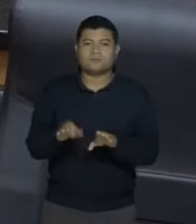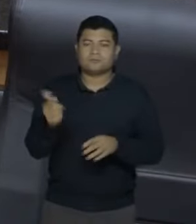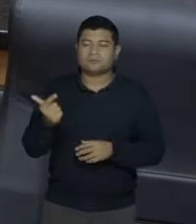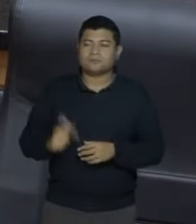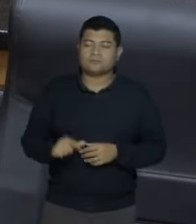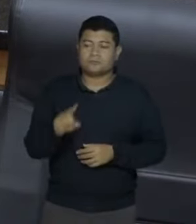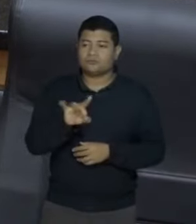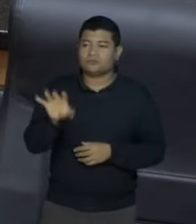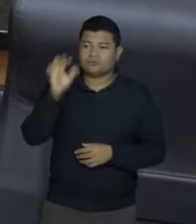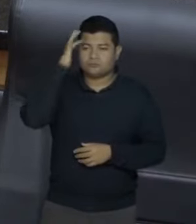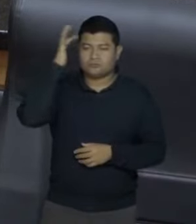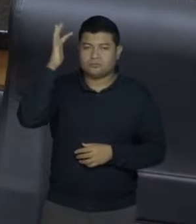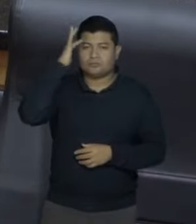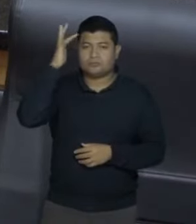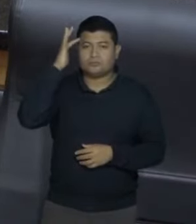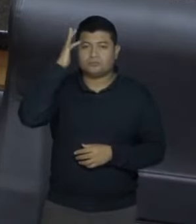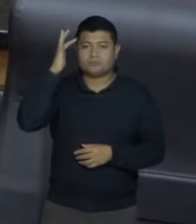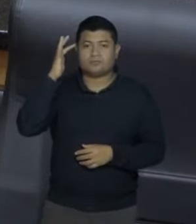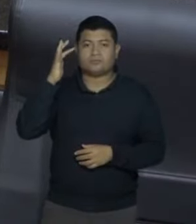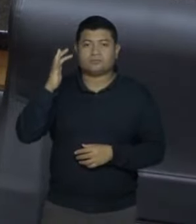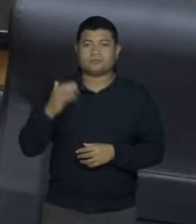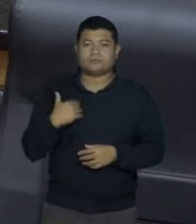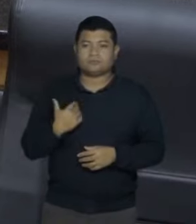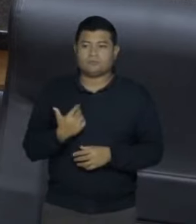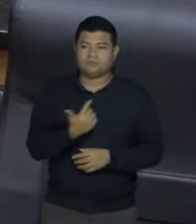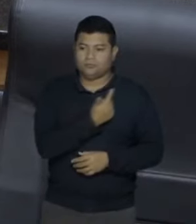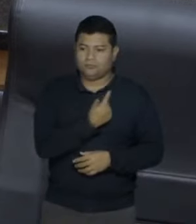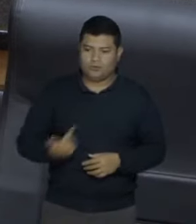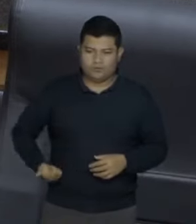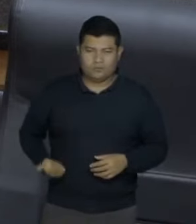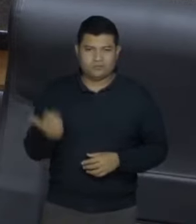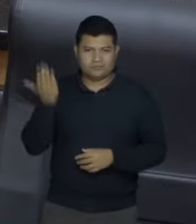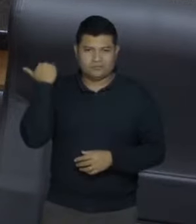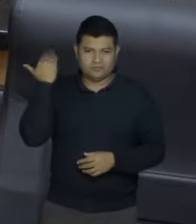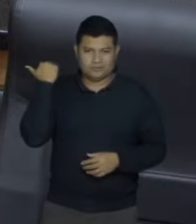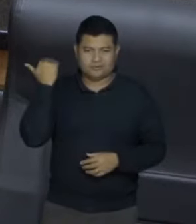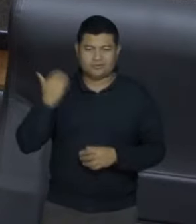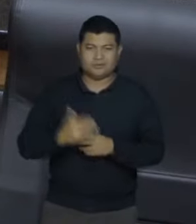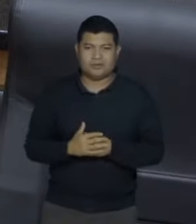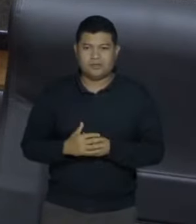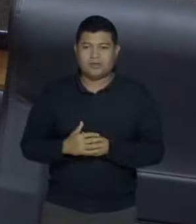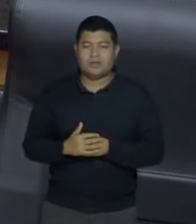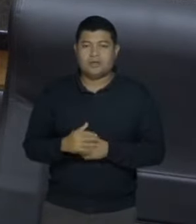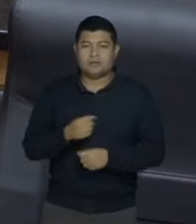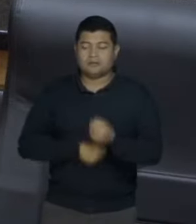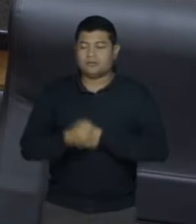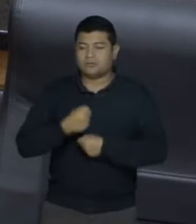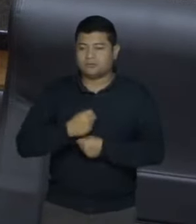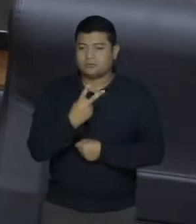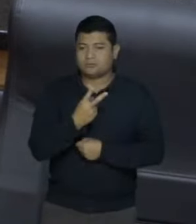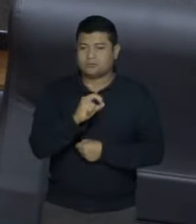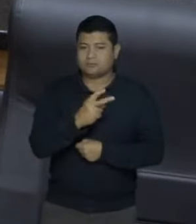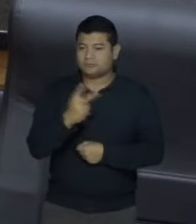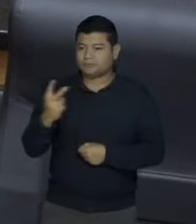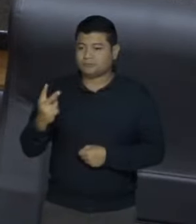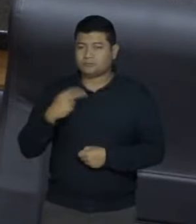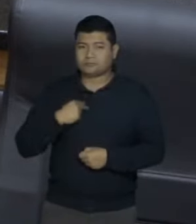ideia o governo passado no último ano deu um